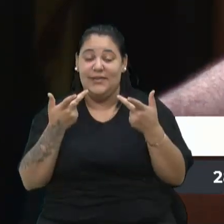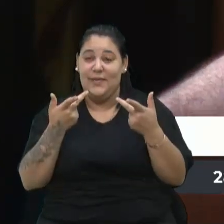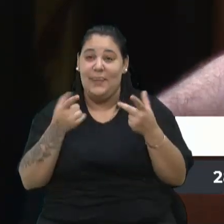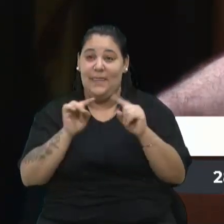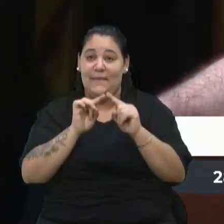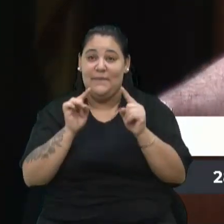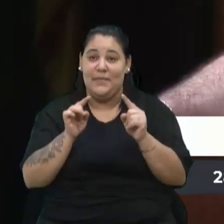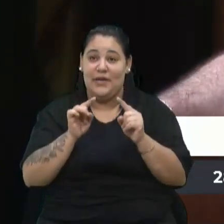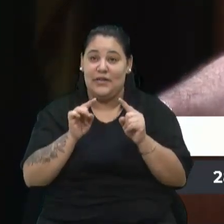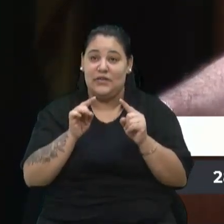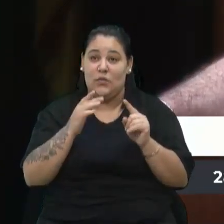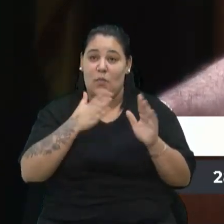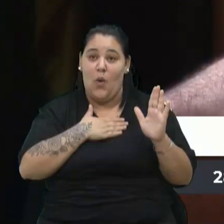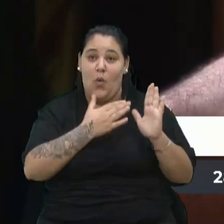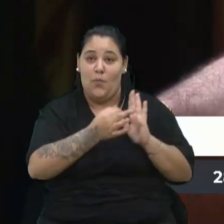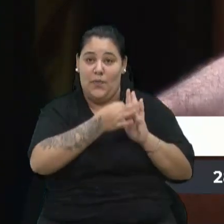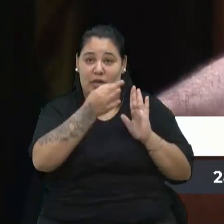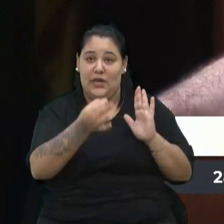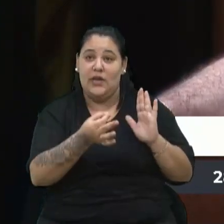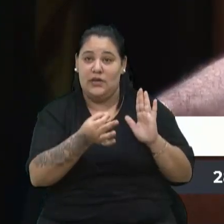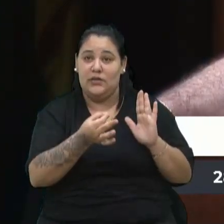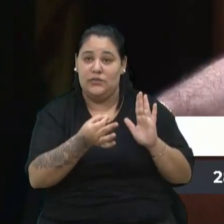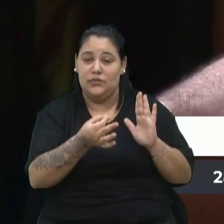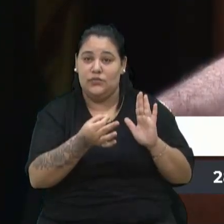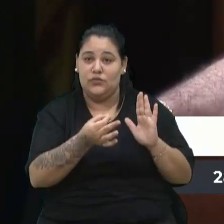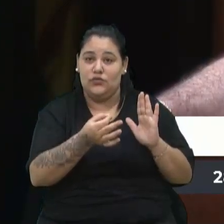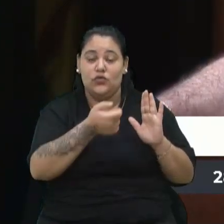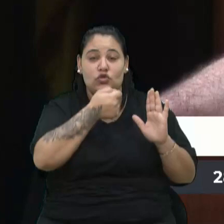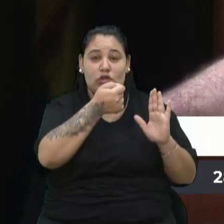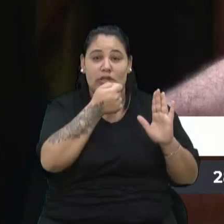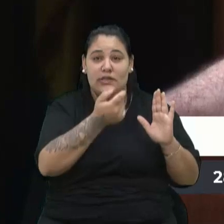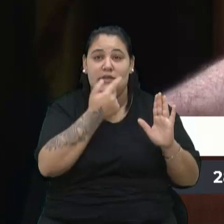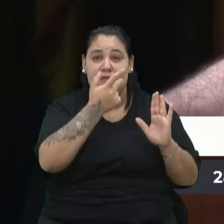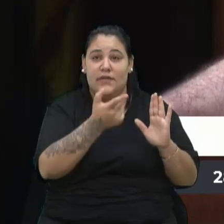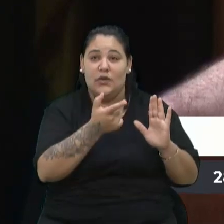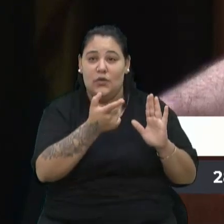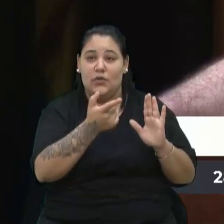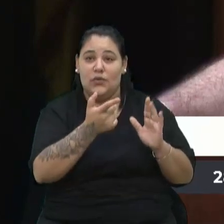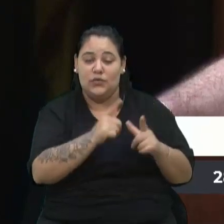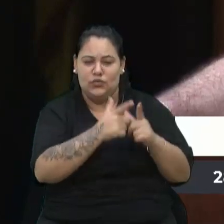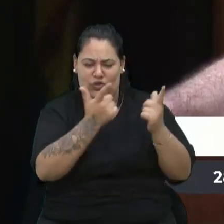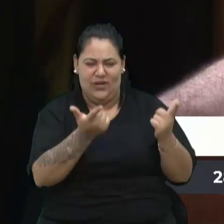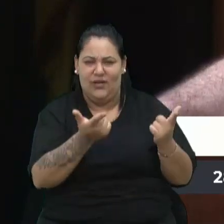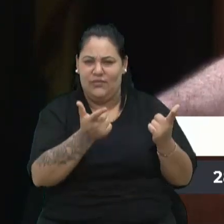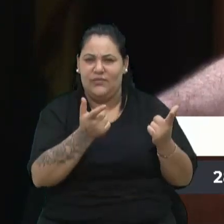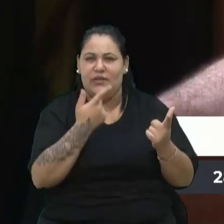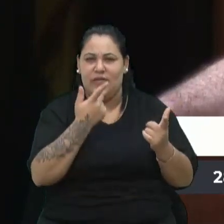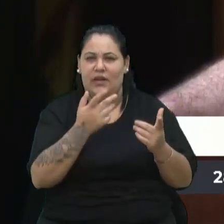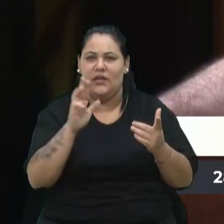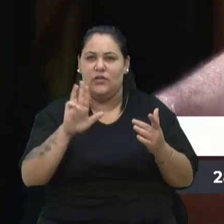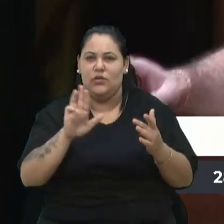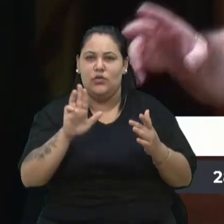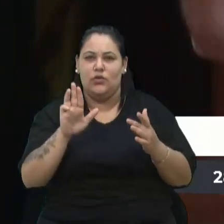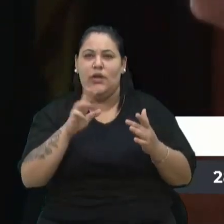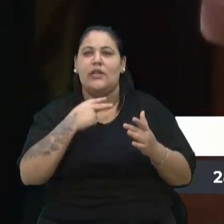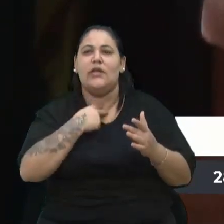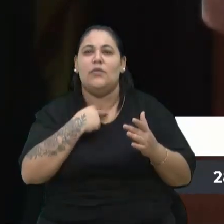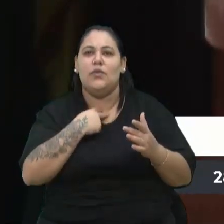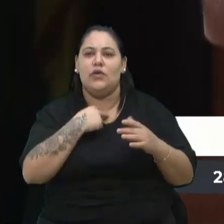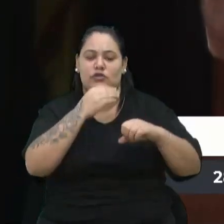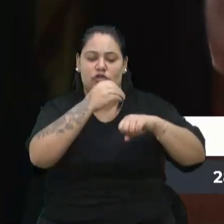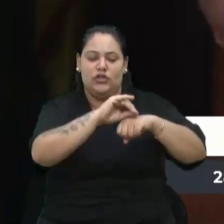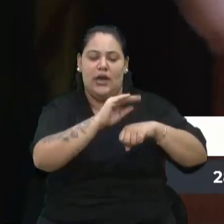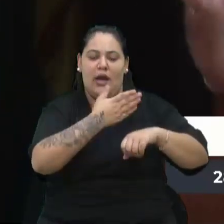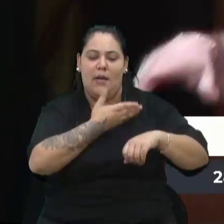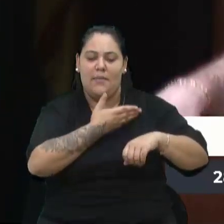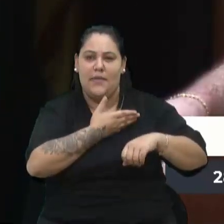aqui uma opinião de um comentarista, numa coluna, que ele diz assim, ó, Lula não pode indicar